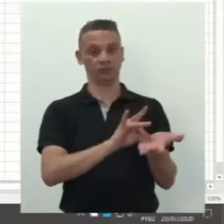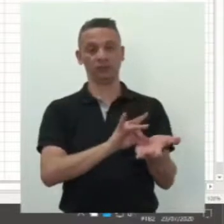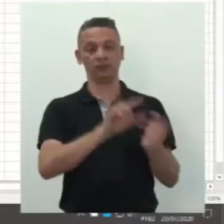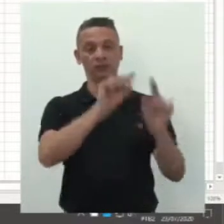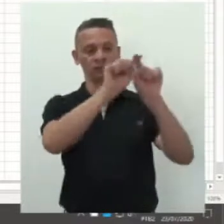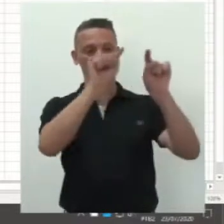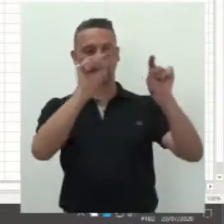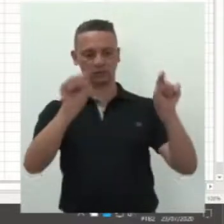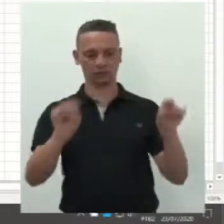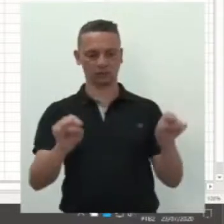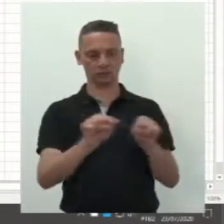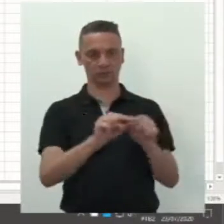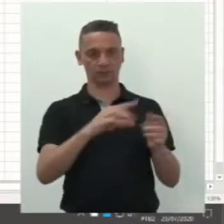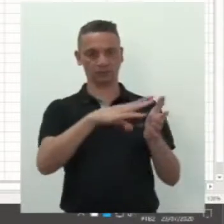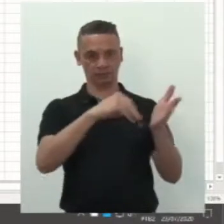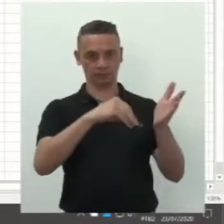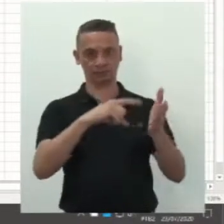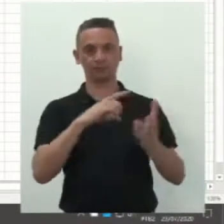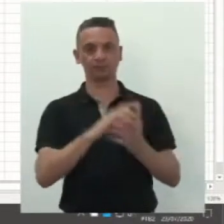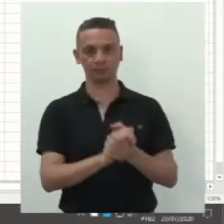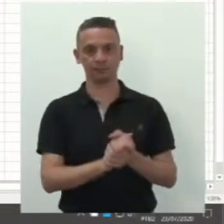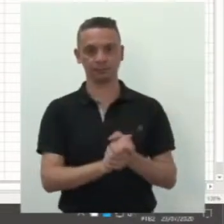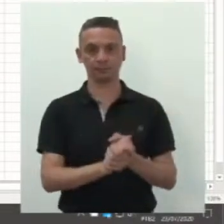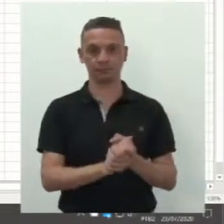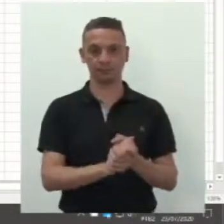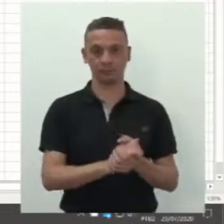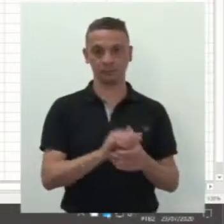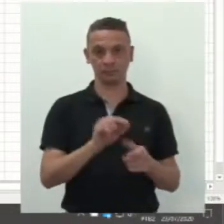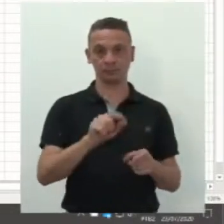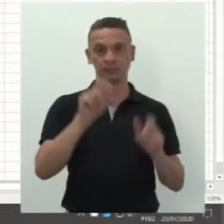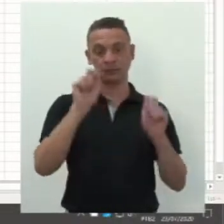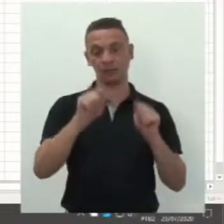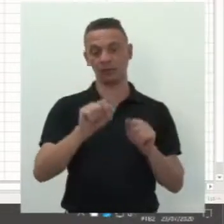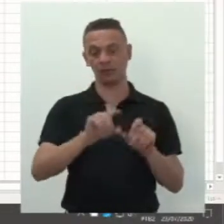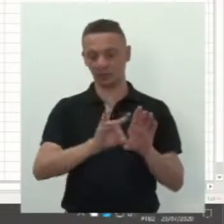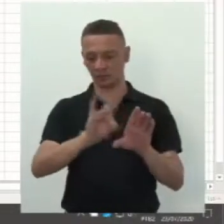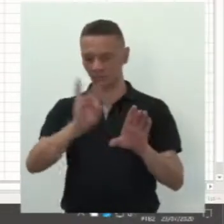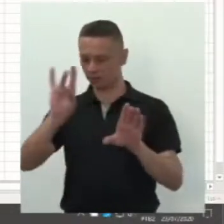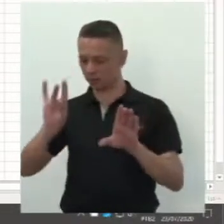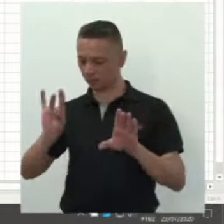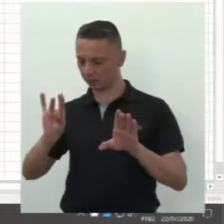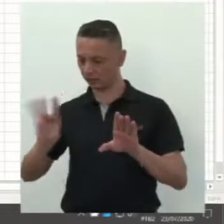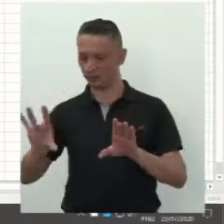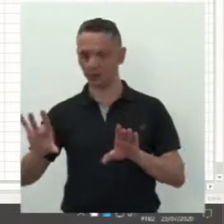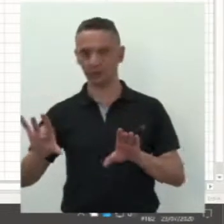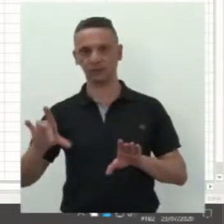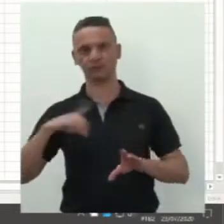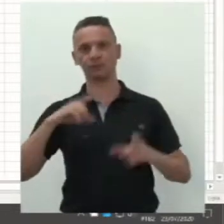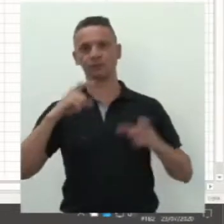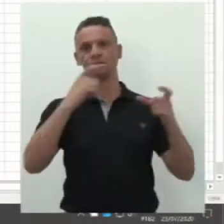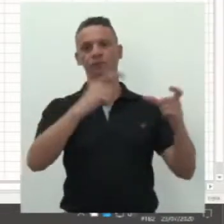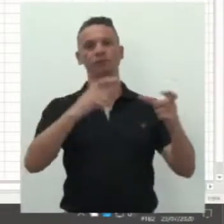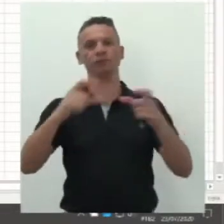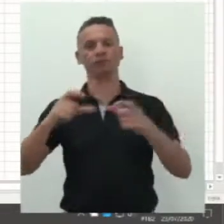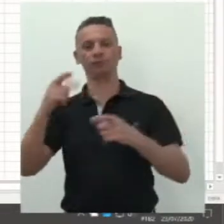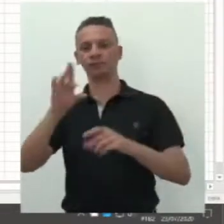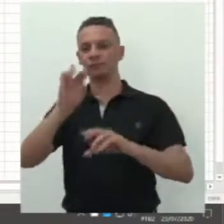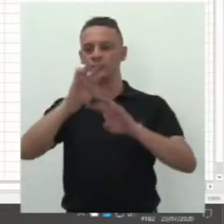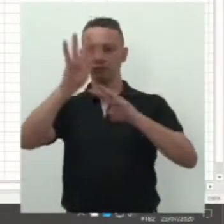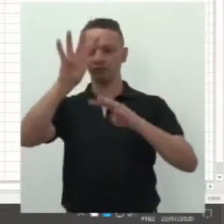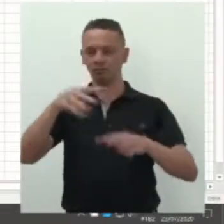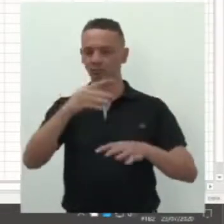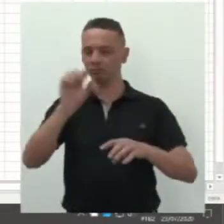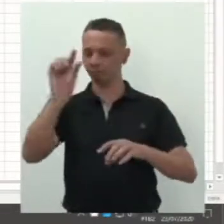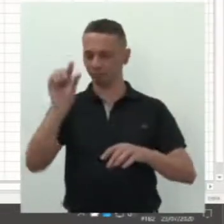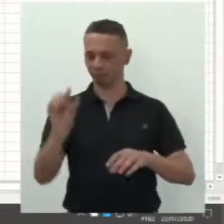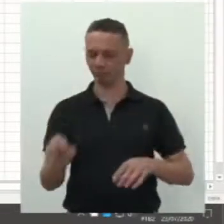copiada. Como ela ainda permanece copiada, eu posso colar ela em outros lugares. Se eu clicar numa outra célula e